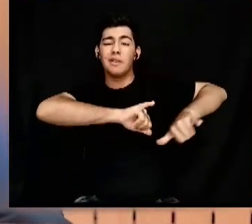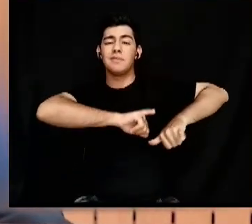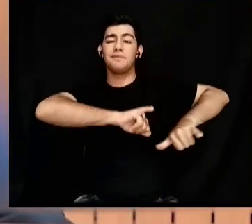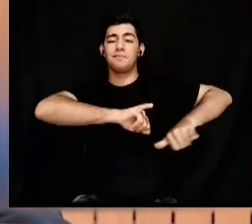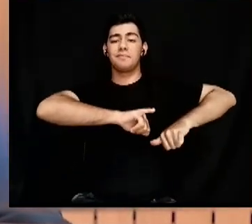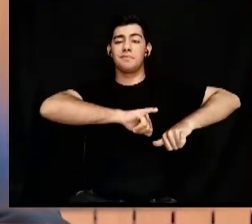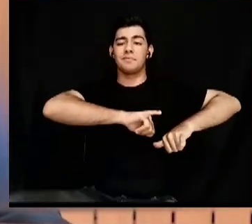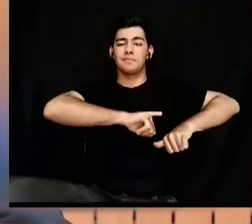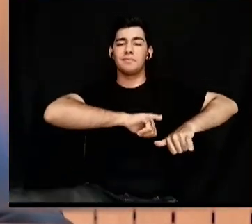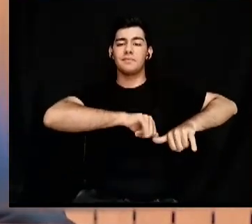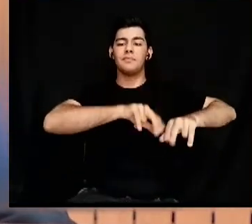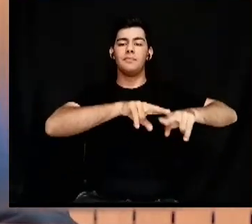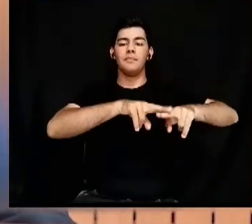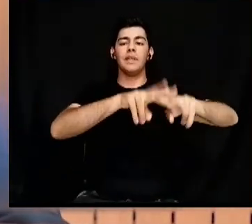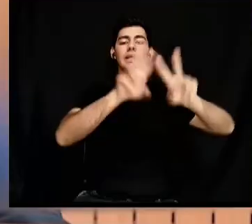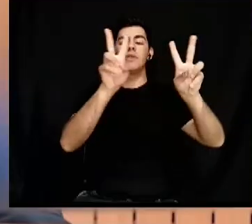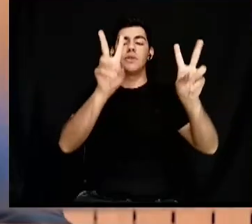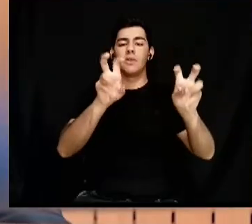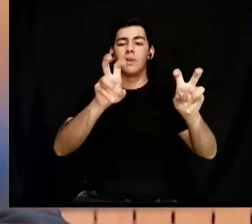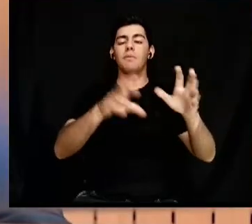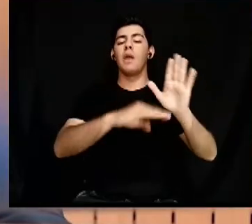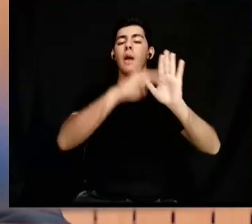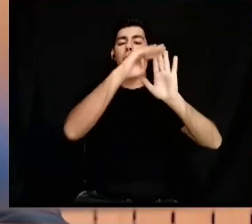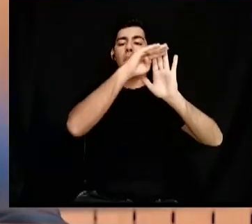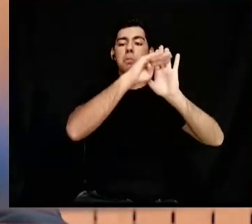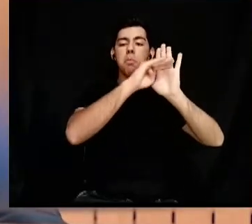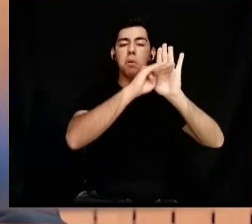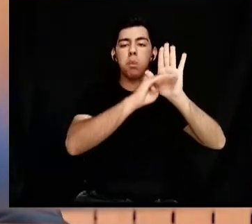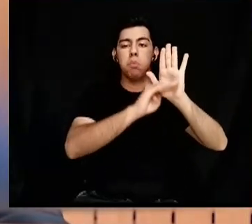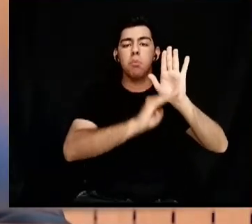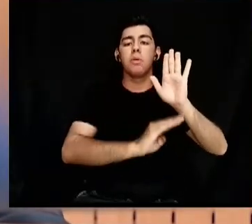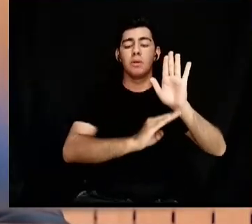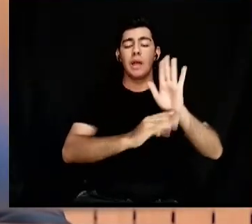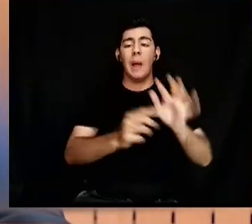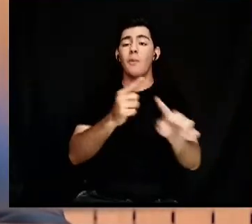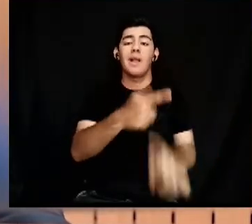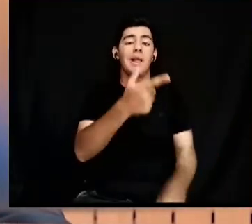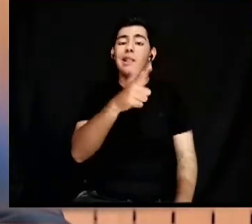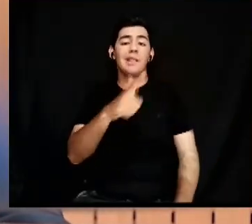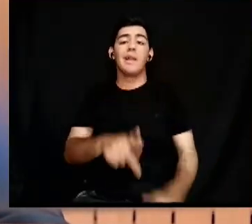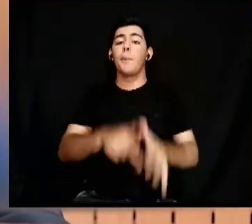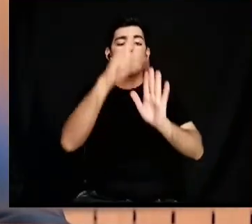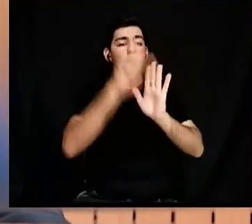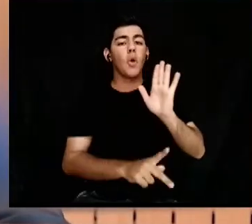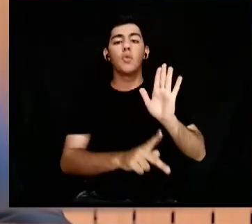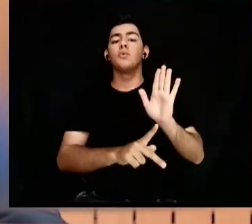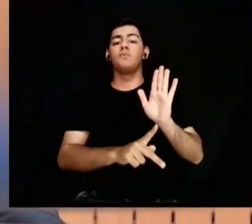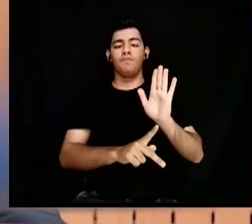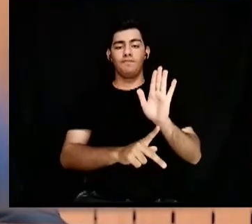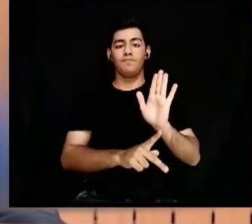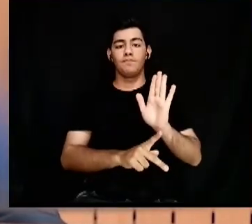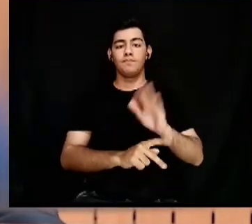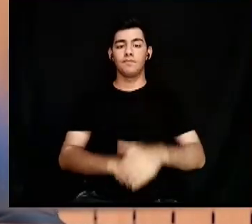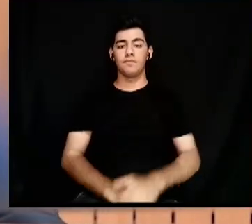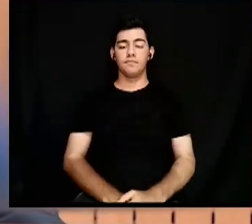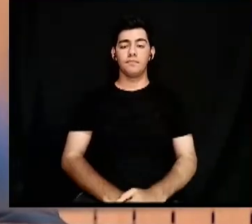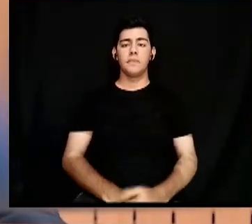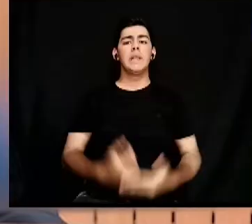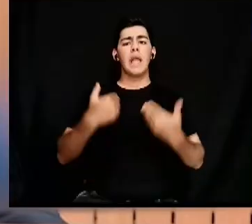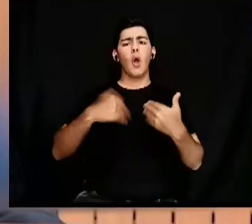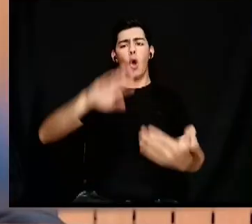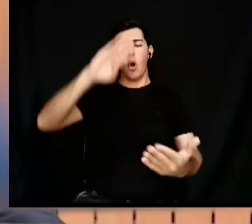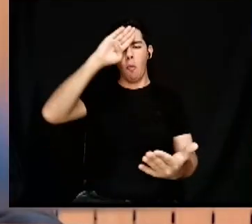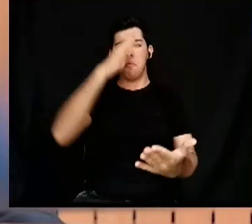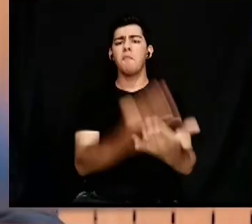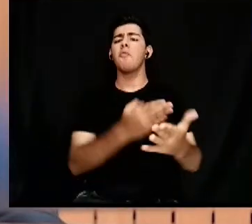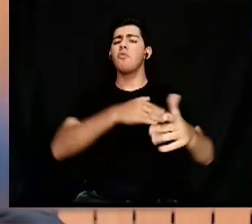de habitação da cidade. Por quê? Porque não se tem projeto, né? E eu confio muito no trabalho dele e